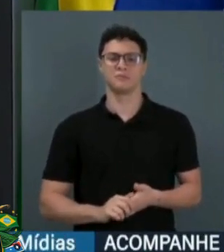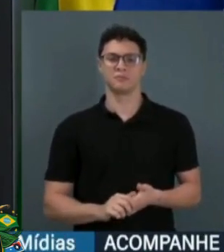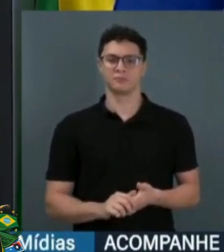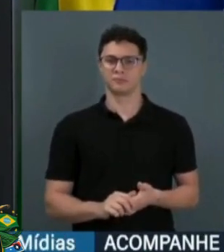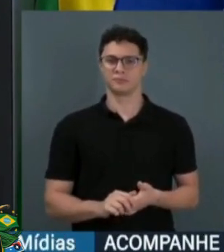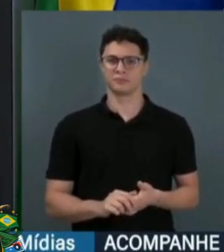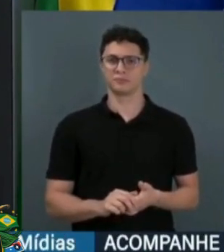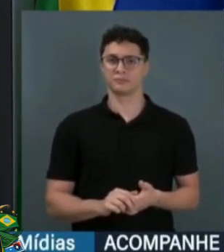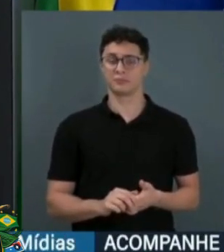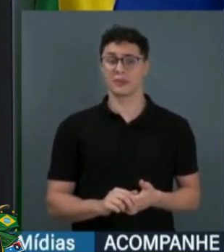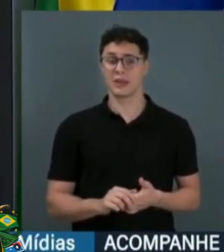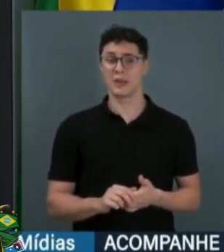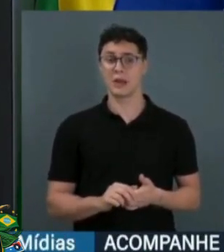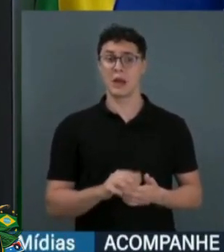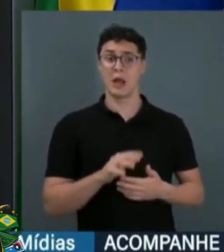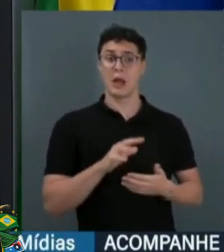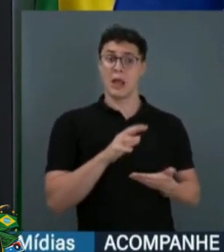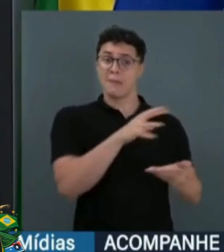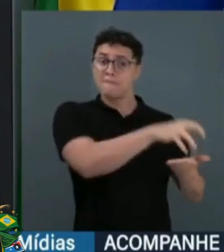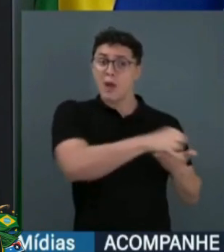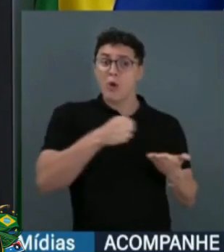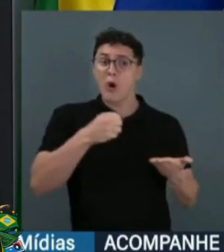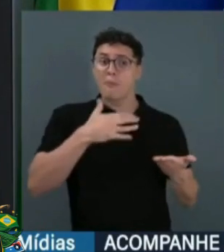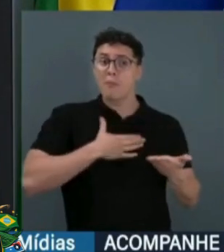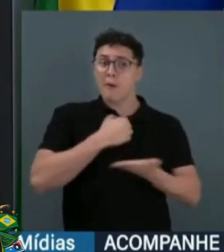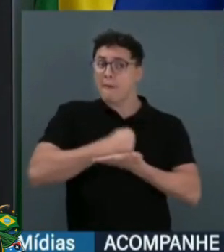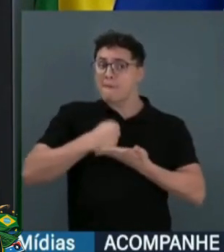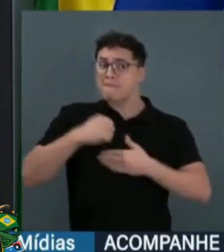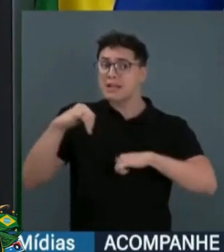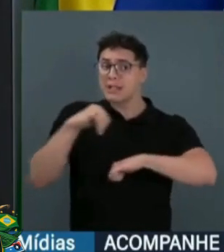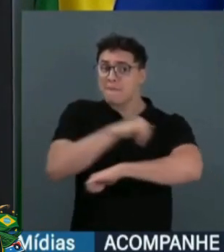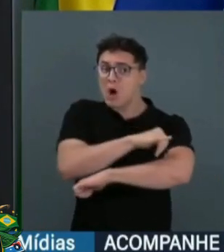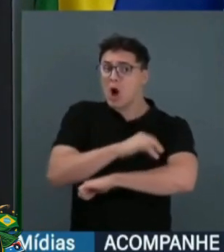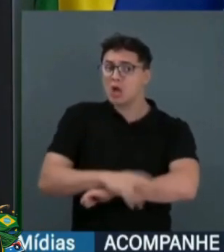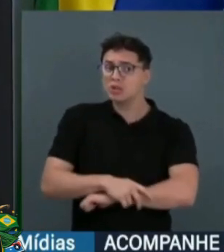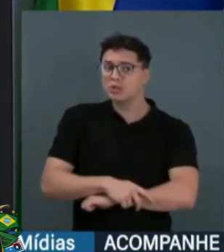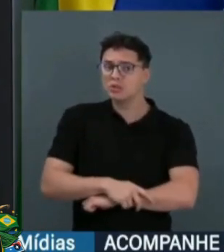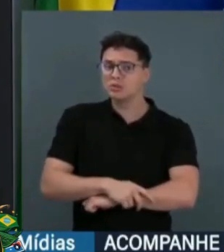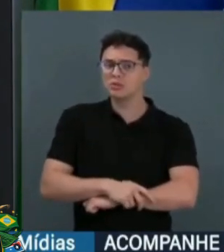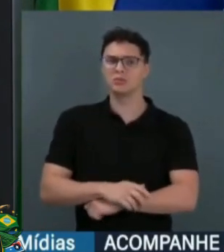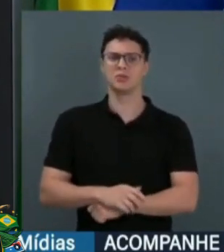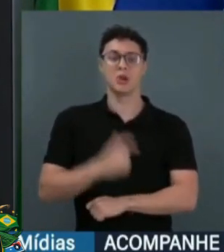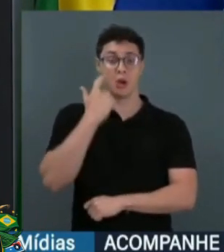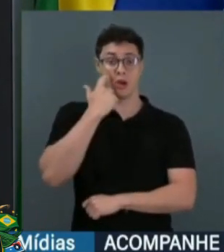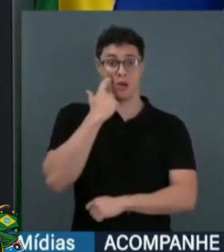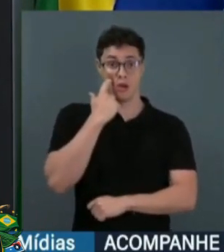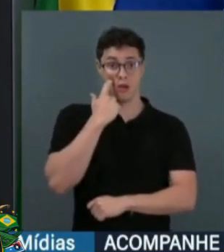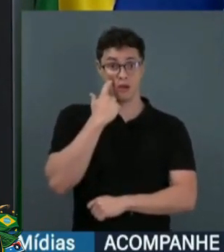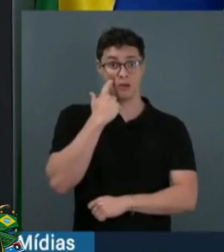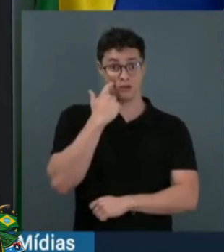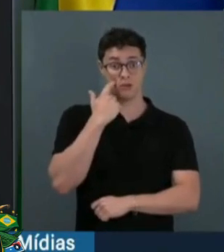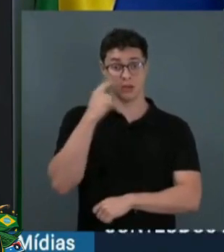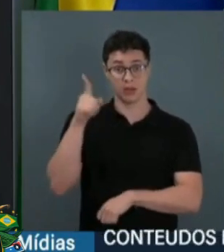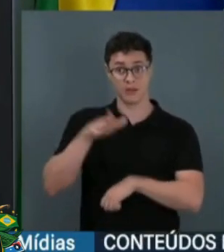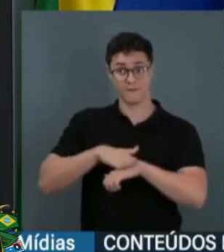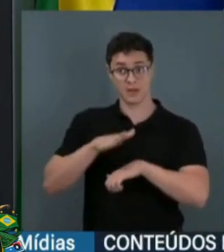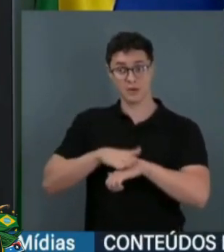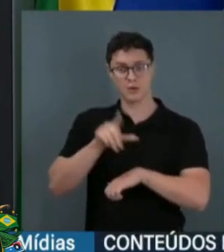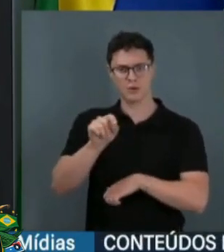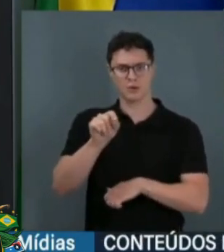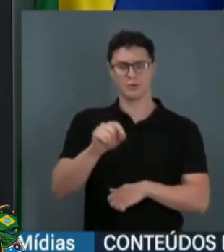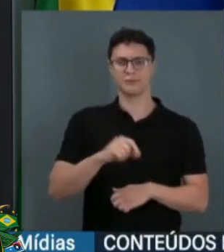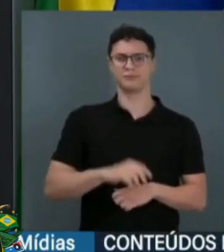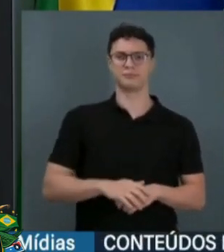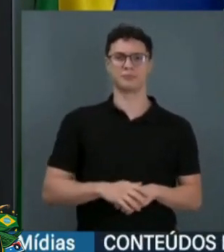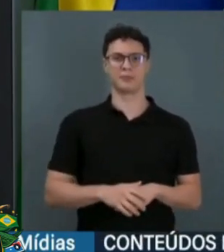A apreensão do passaporte, olha só, olha a violação que ele fez. Impressionante. Como na defesa